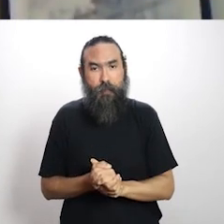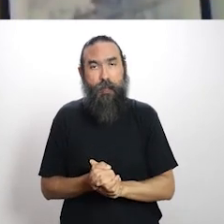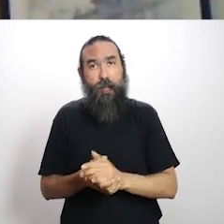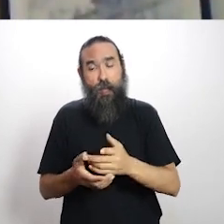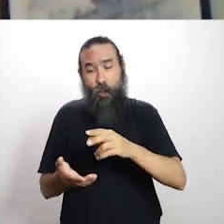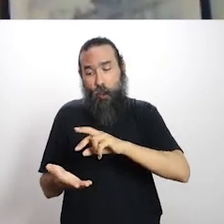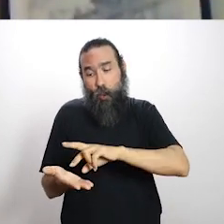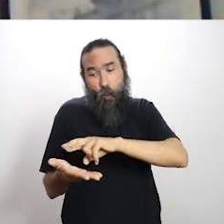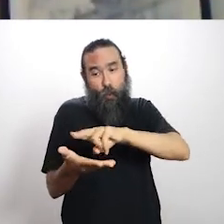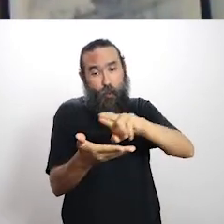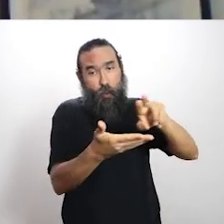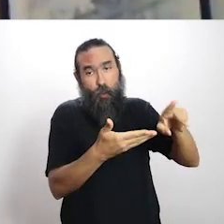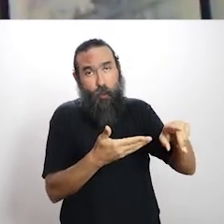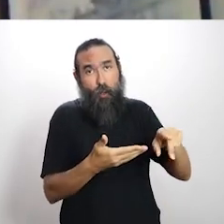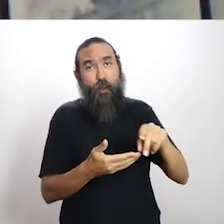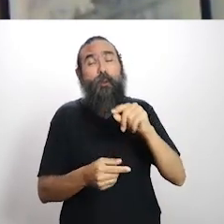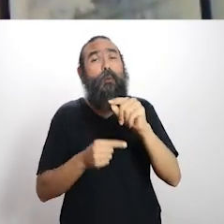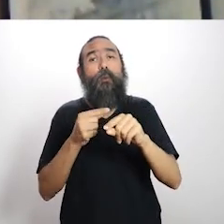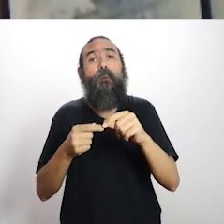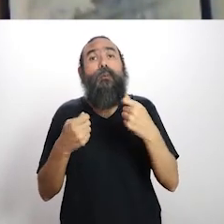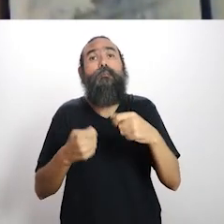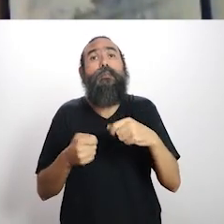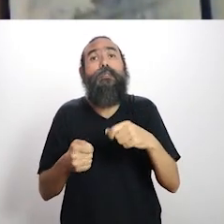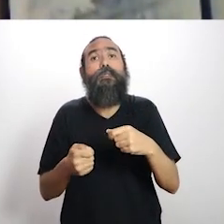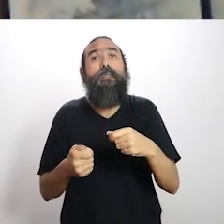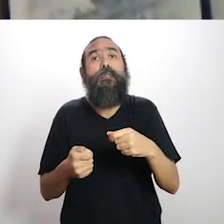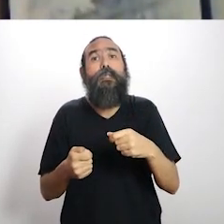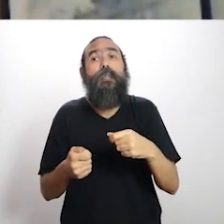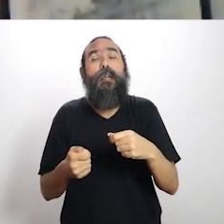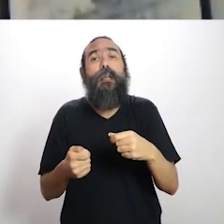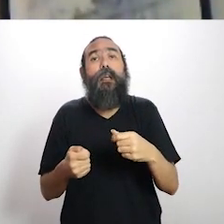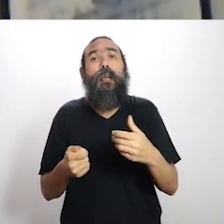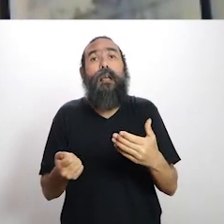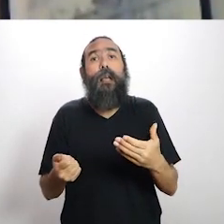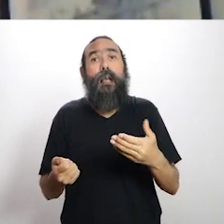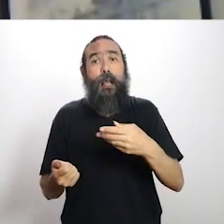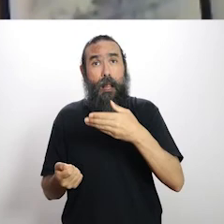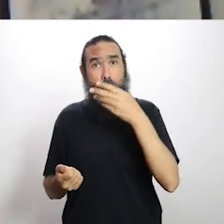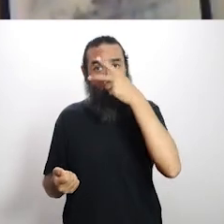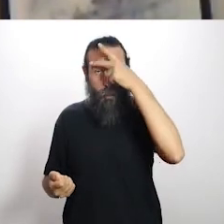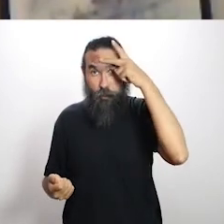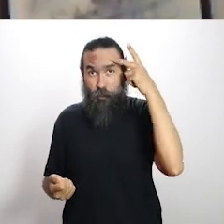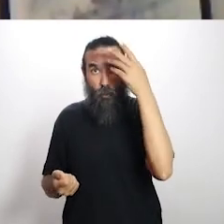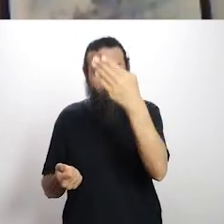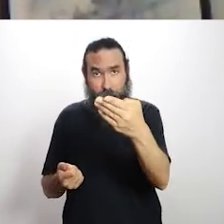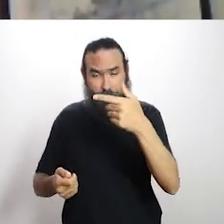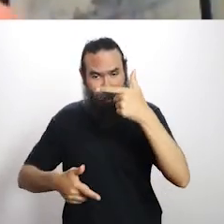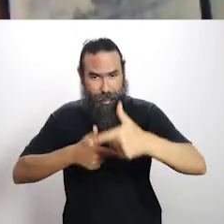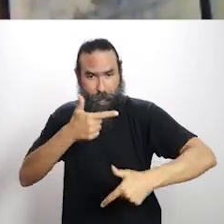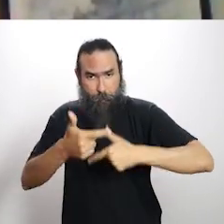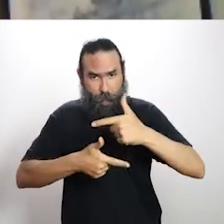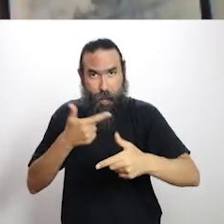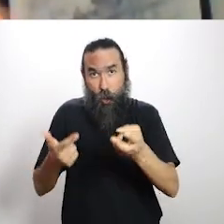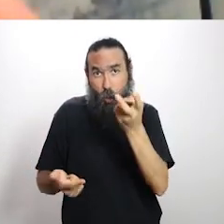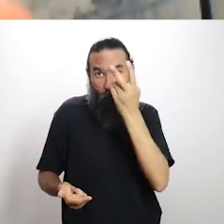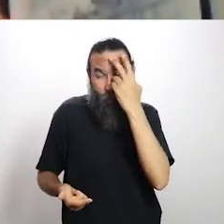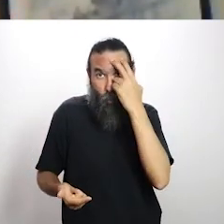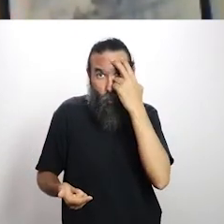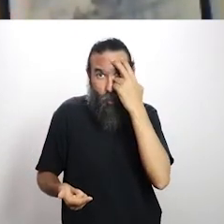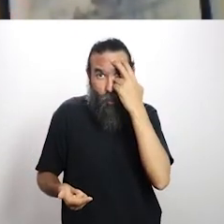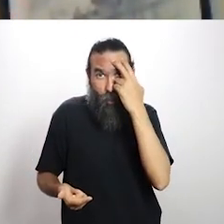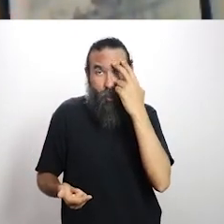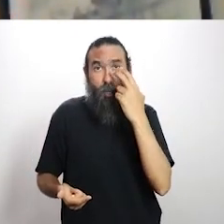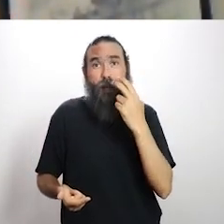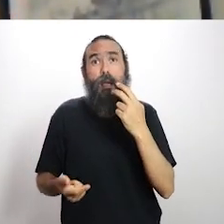condições beneficiar um espaço e não outro pela preferência pessoal política